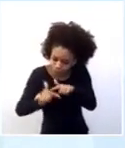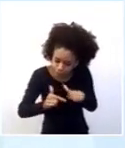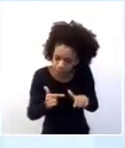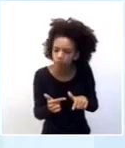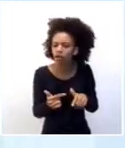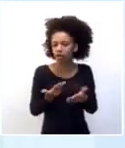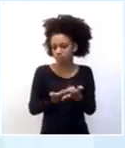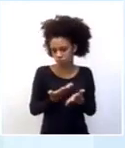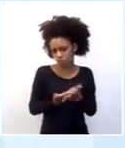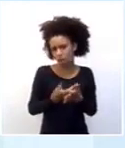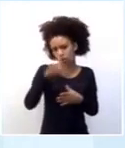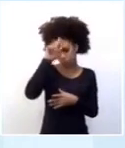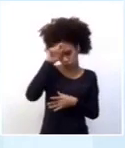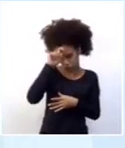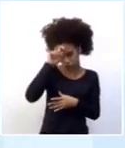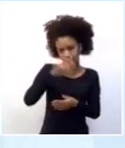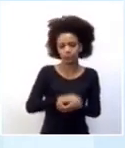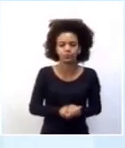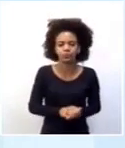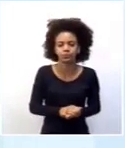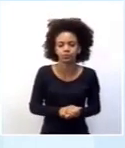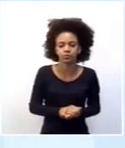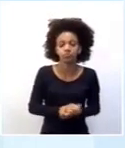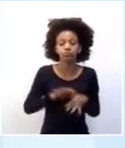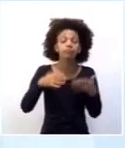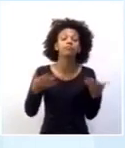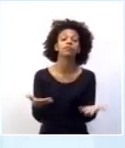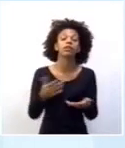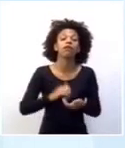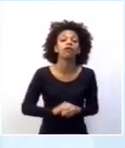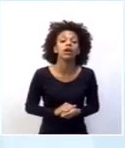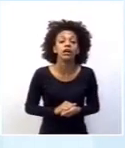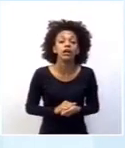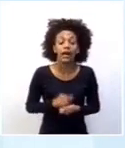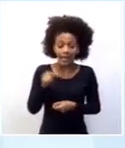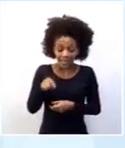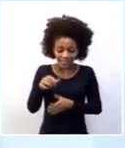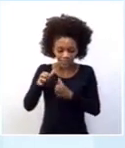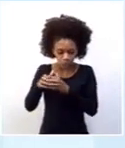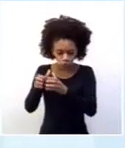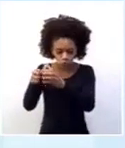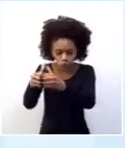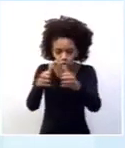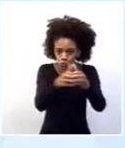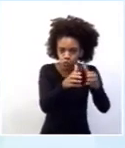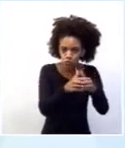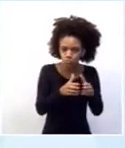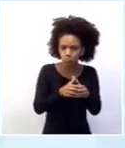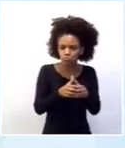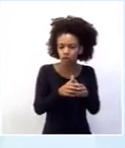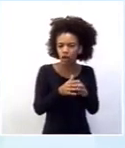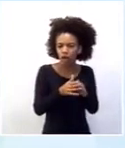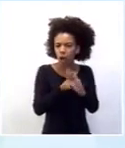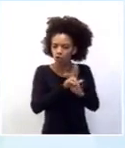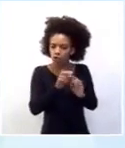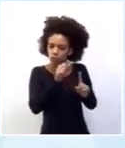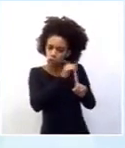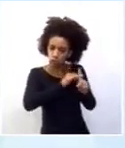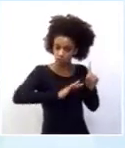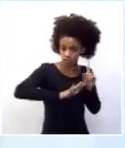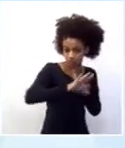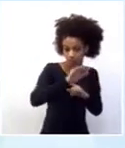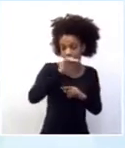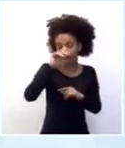aí ao Egito. Vamos lá. Esses povos, pessoal, nós podemos chamar eles de sociedades asiáticas,